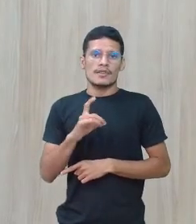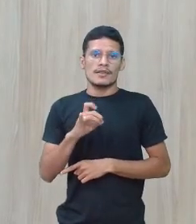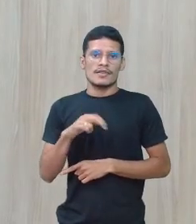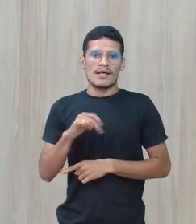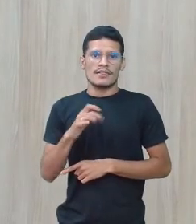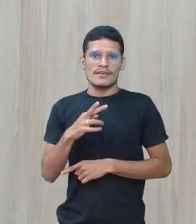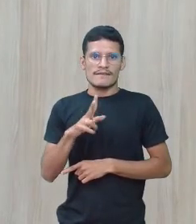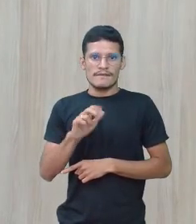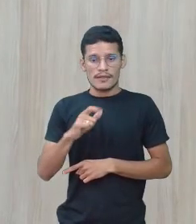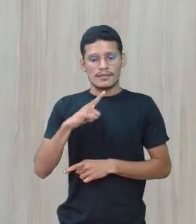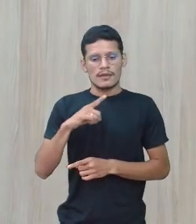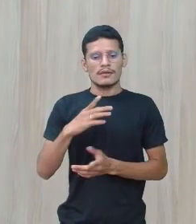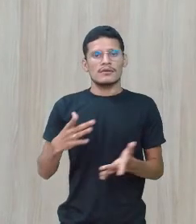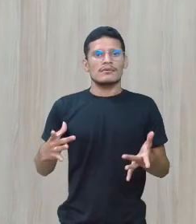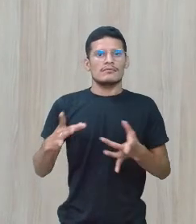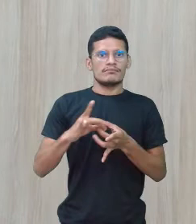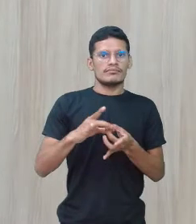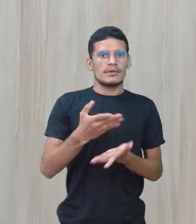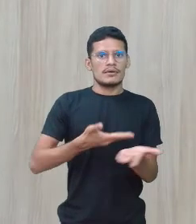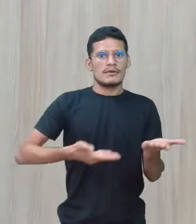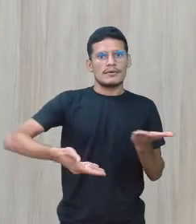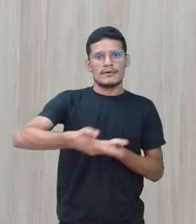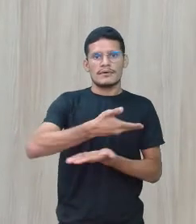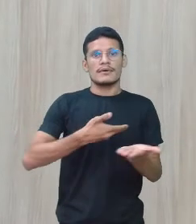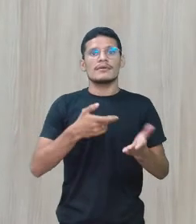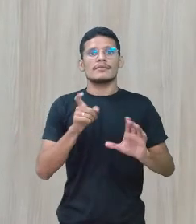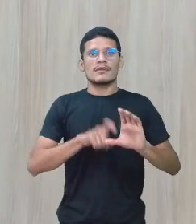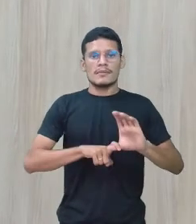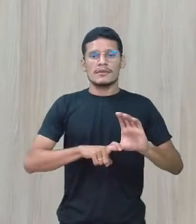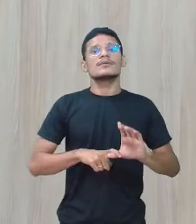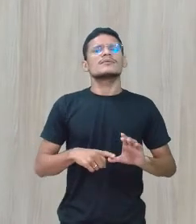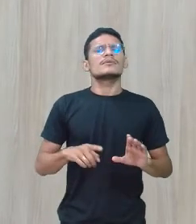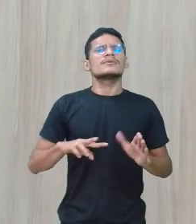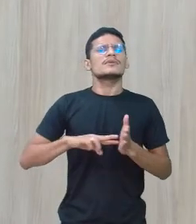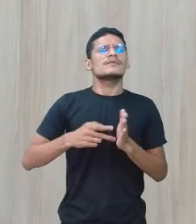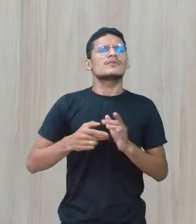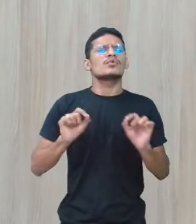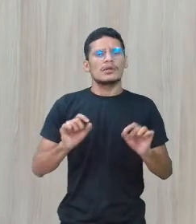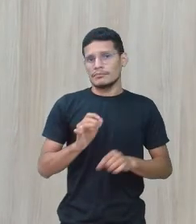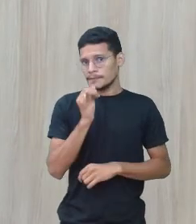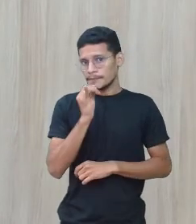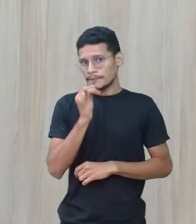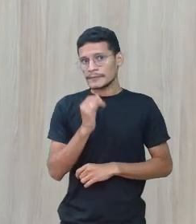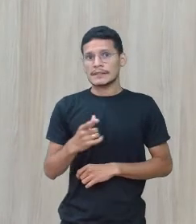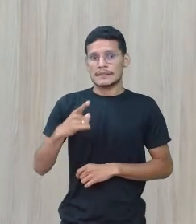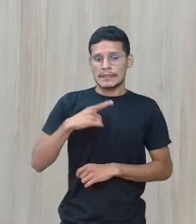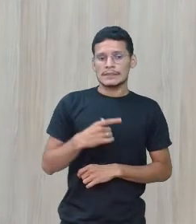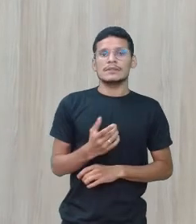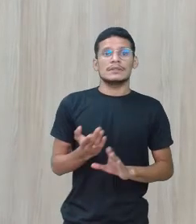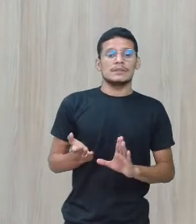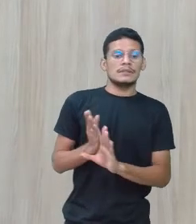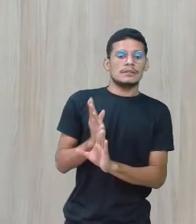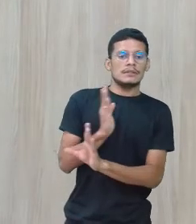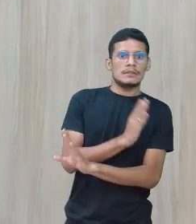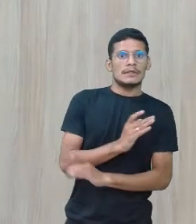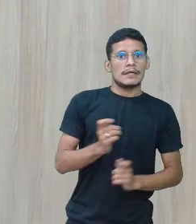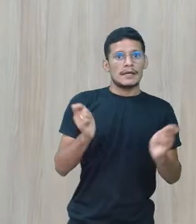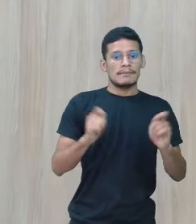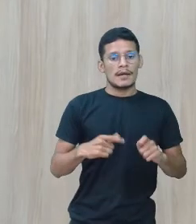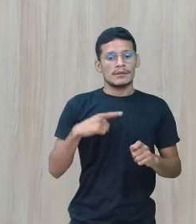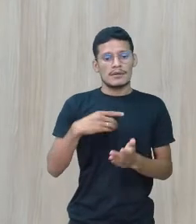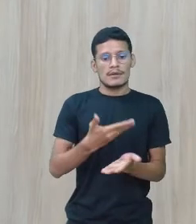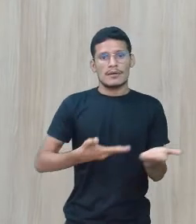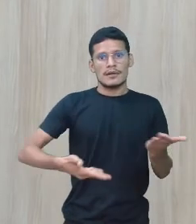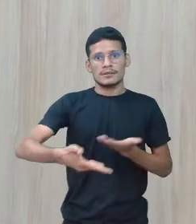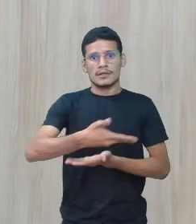relacionar orações dependentes. Dependente em que sentido? A subordinada, ela vai se relacionar